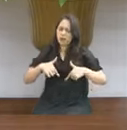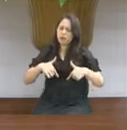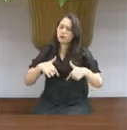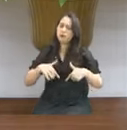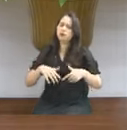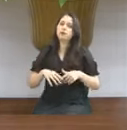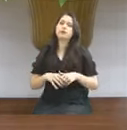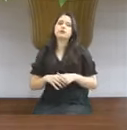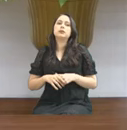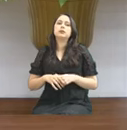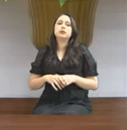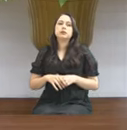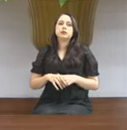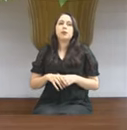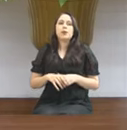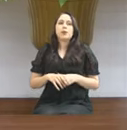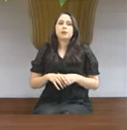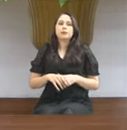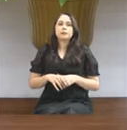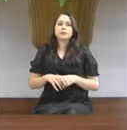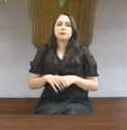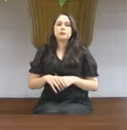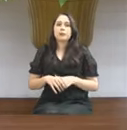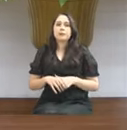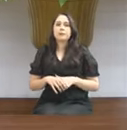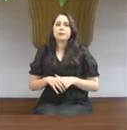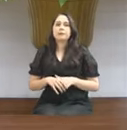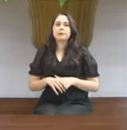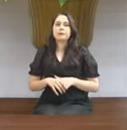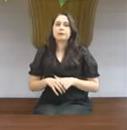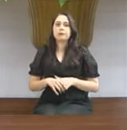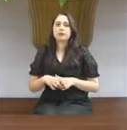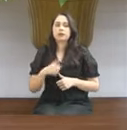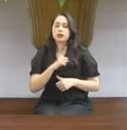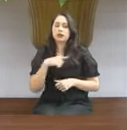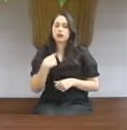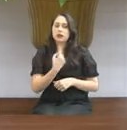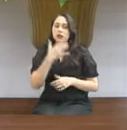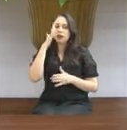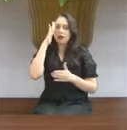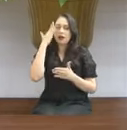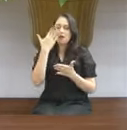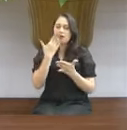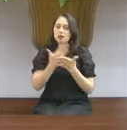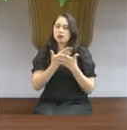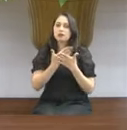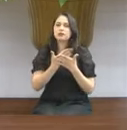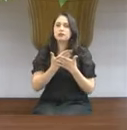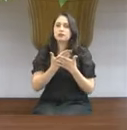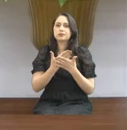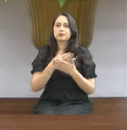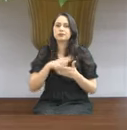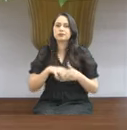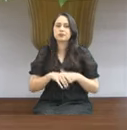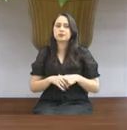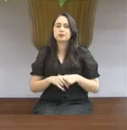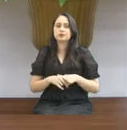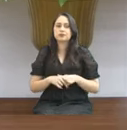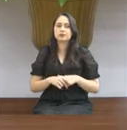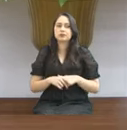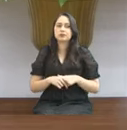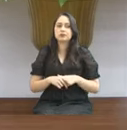leva, que nos faz crer, gente. Aleluia. Mesmo